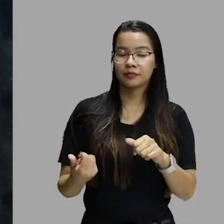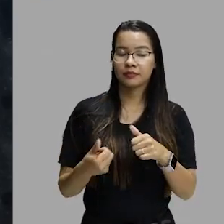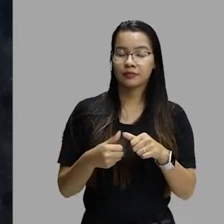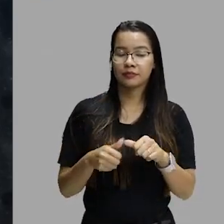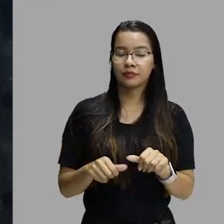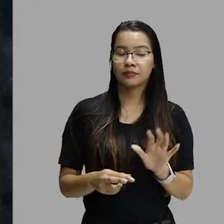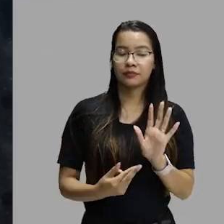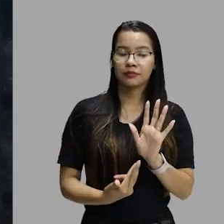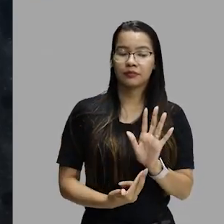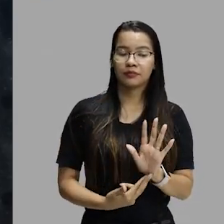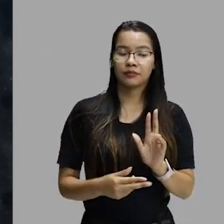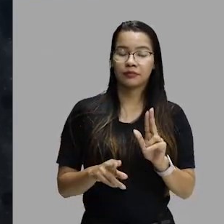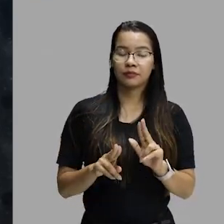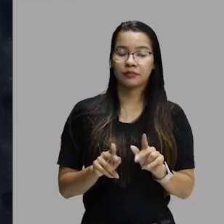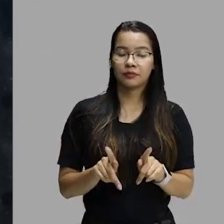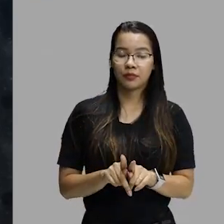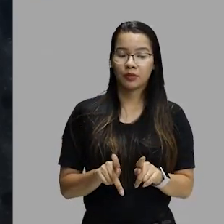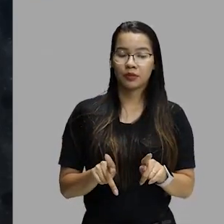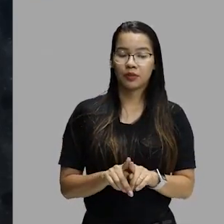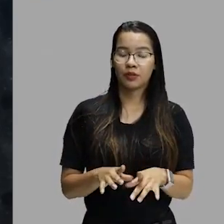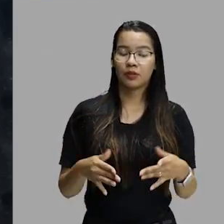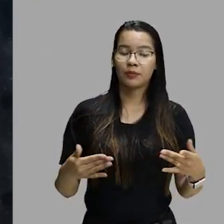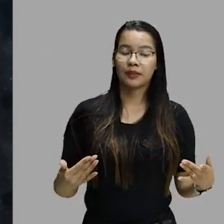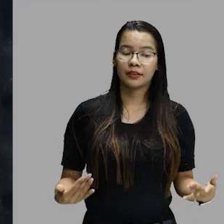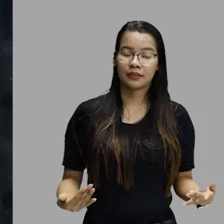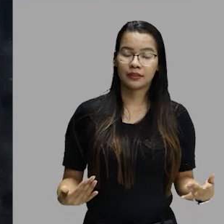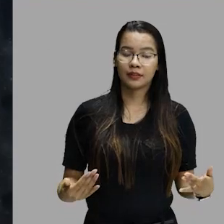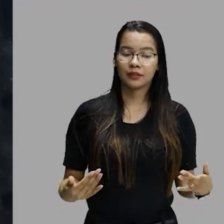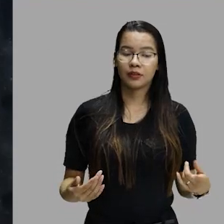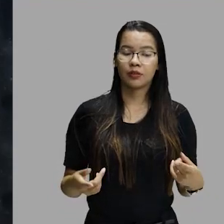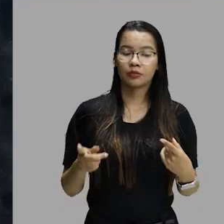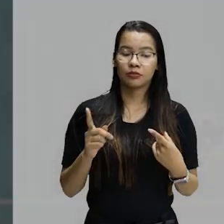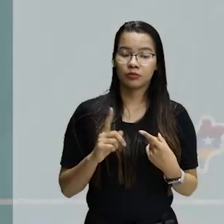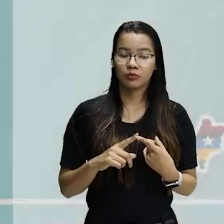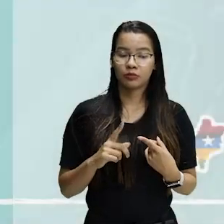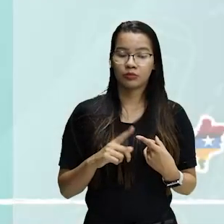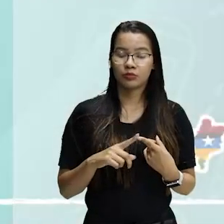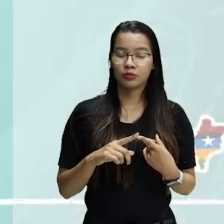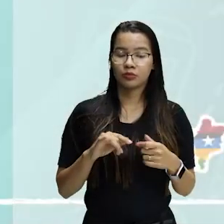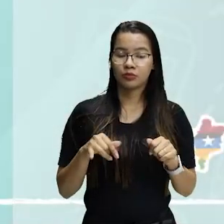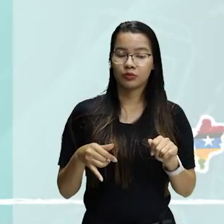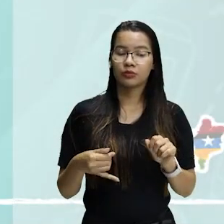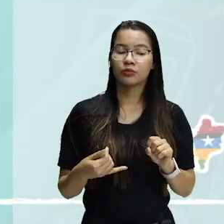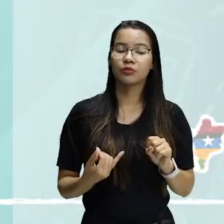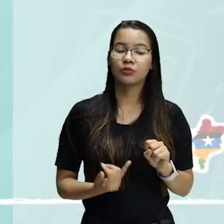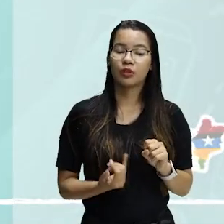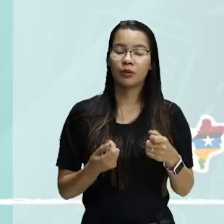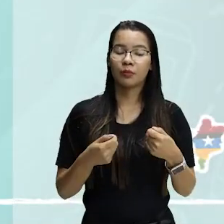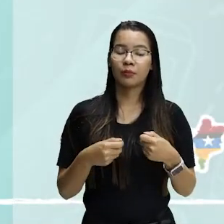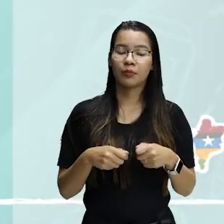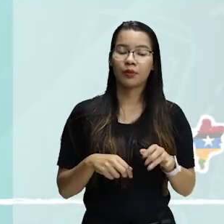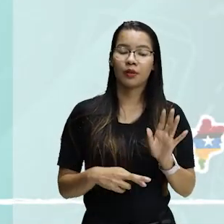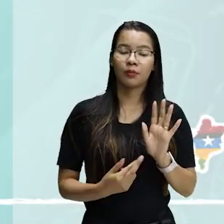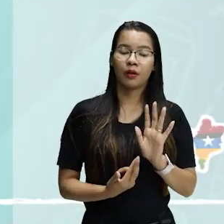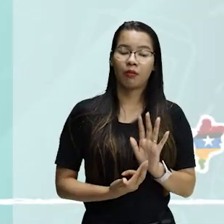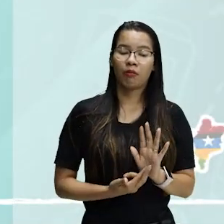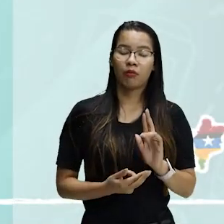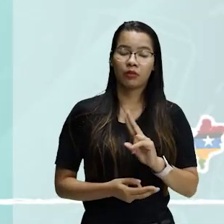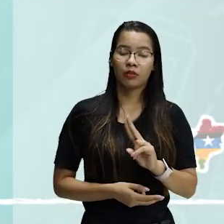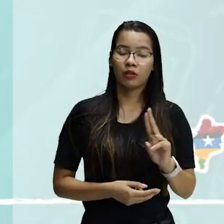pelo pronome. Então, um sujeito pode ser representado pelo